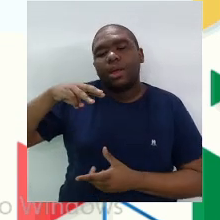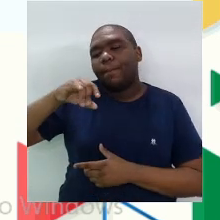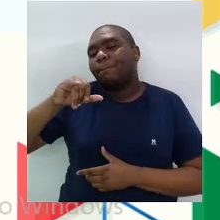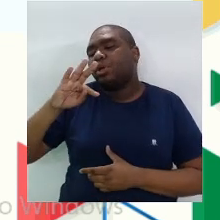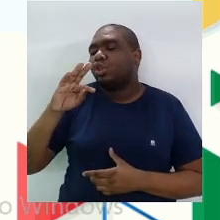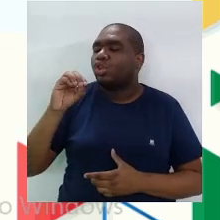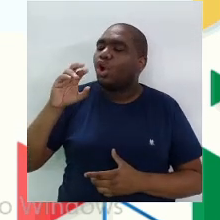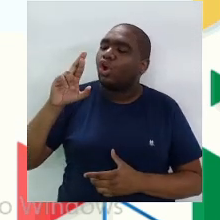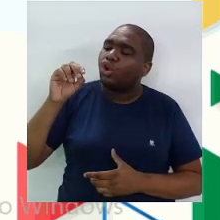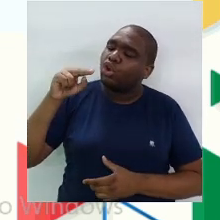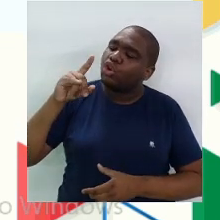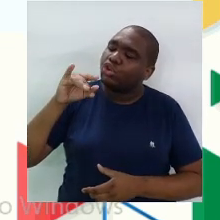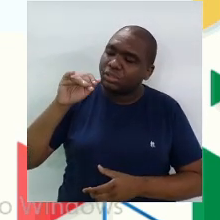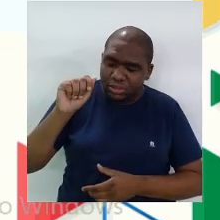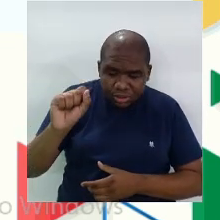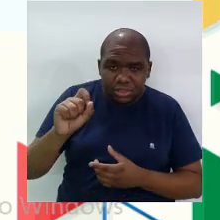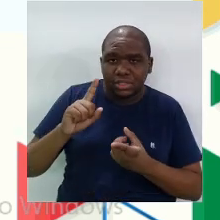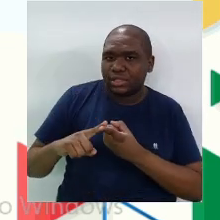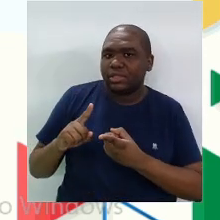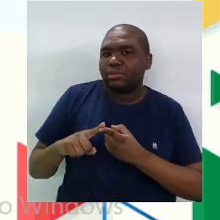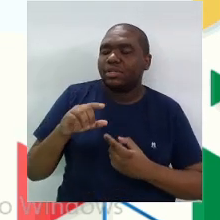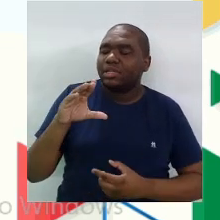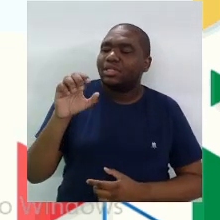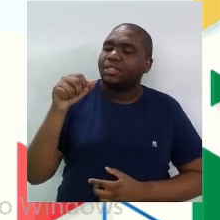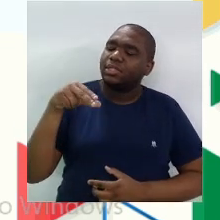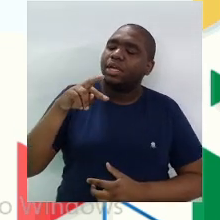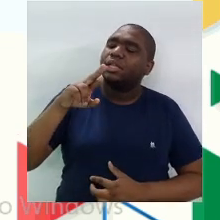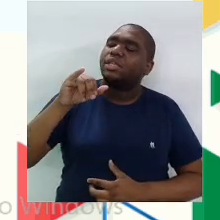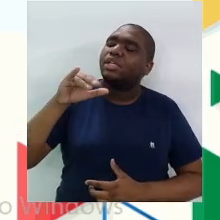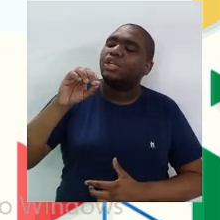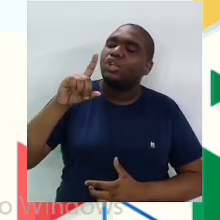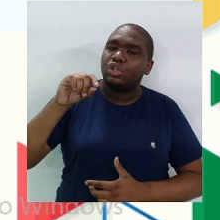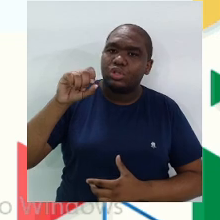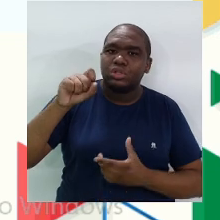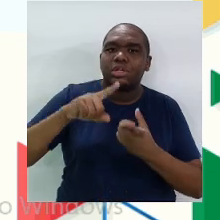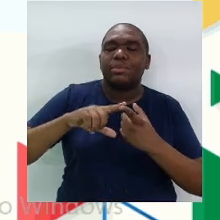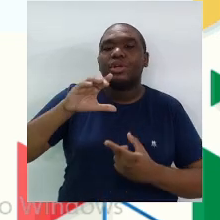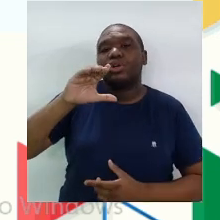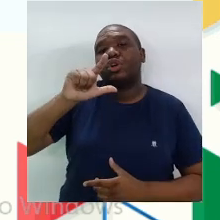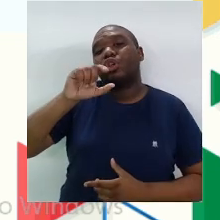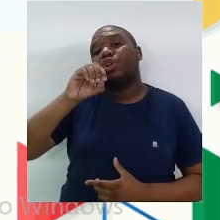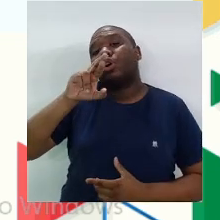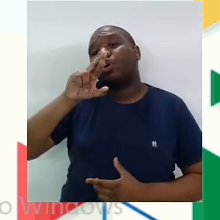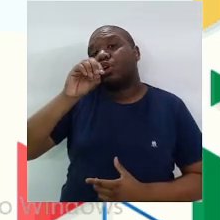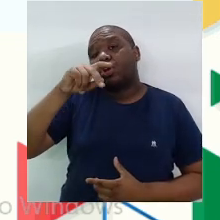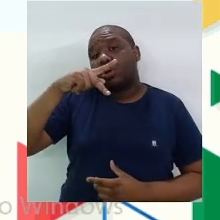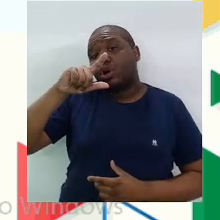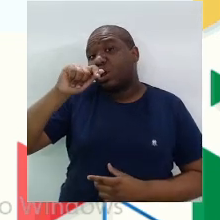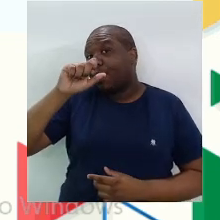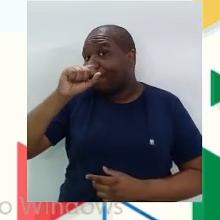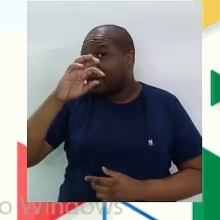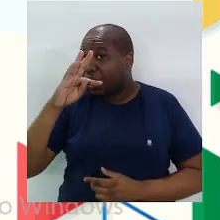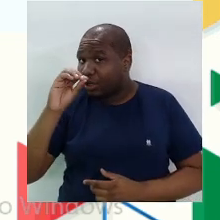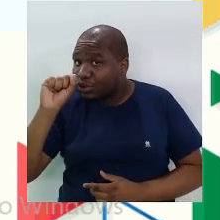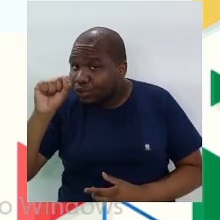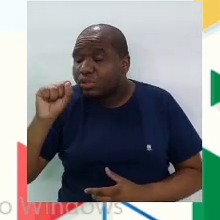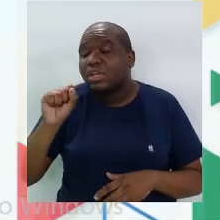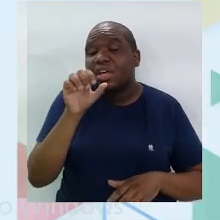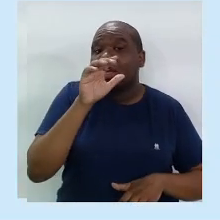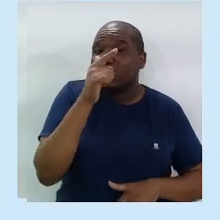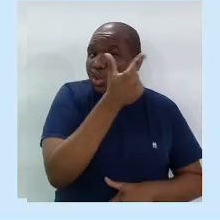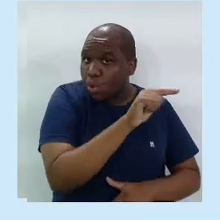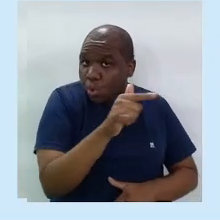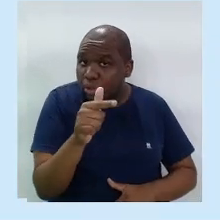o peroxissomos, os centríolos, cloroplastos, que vão estar ausentes em